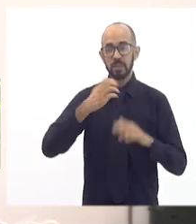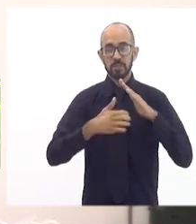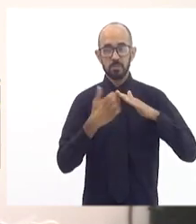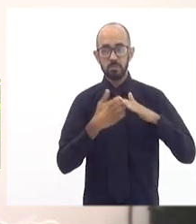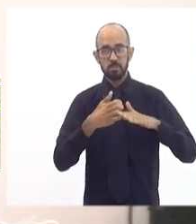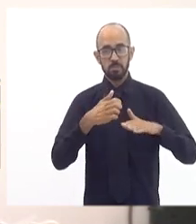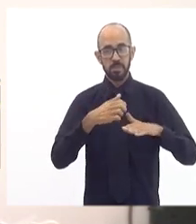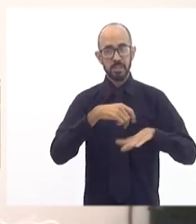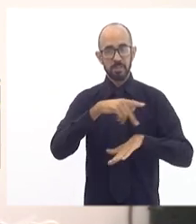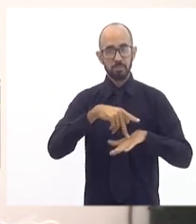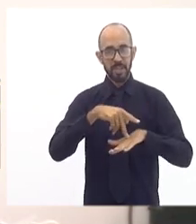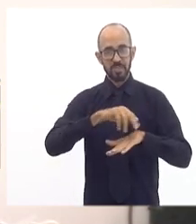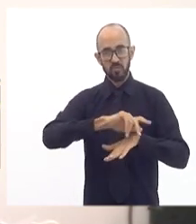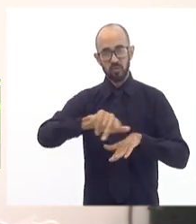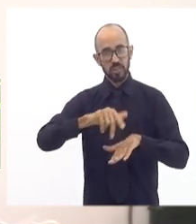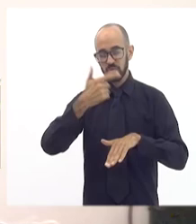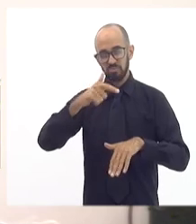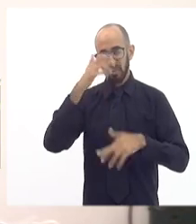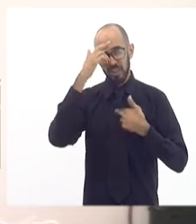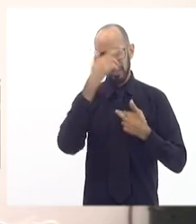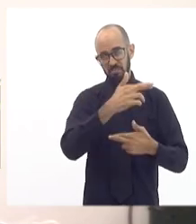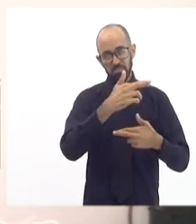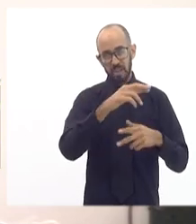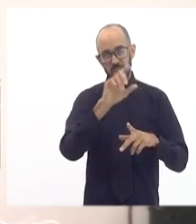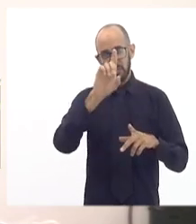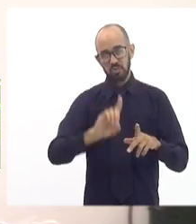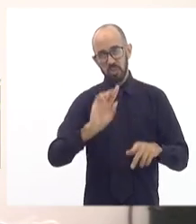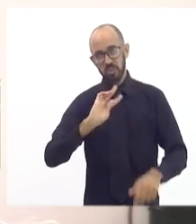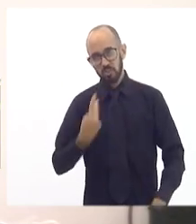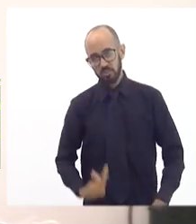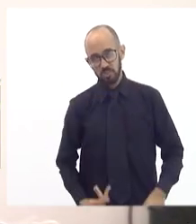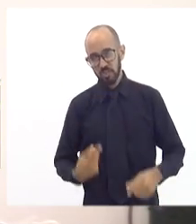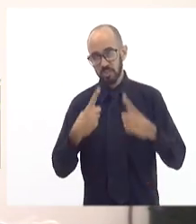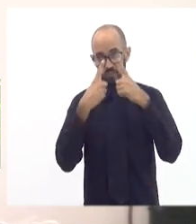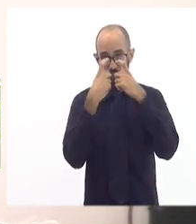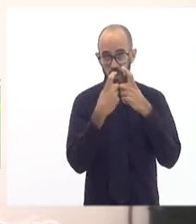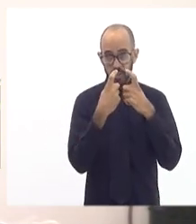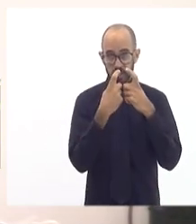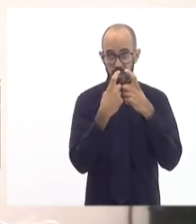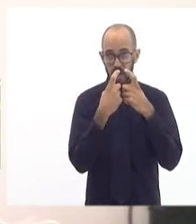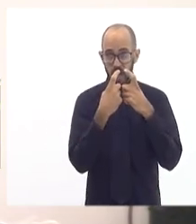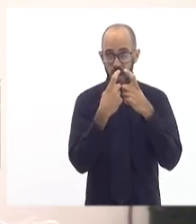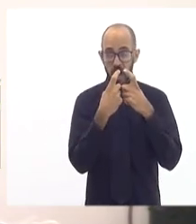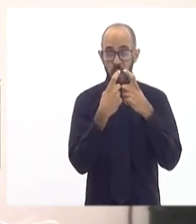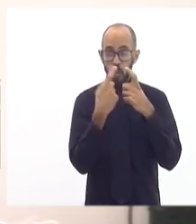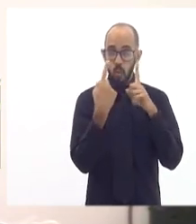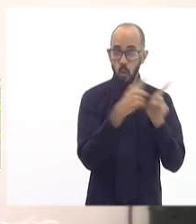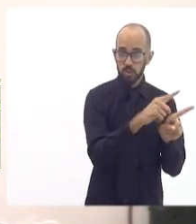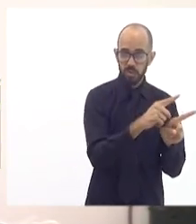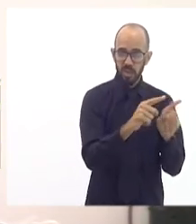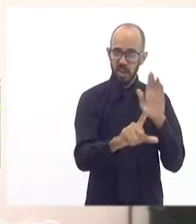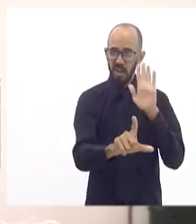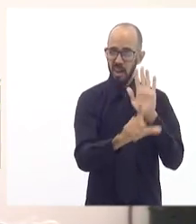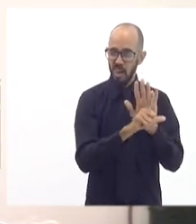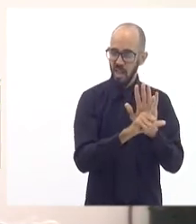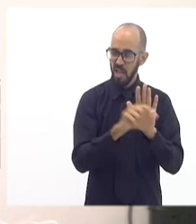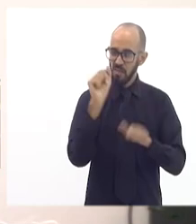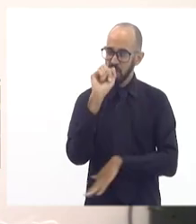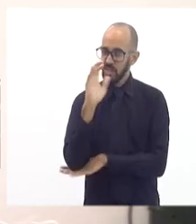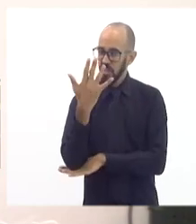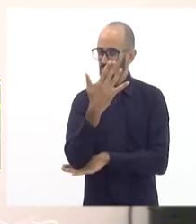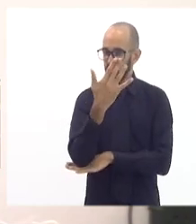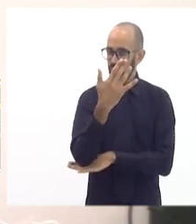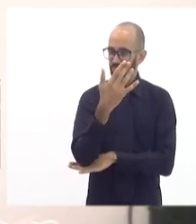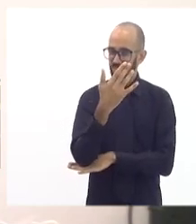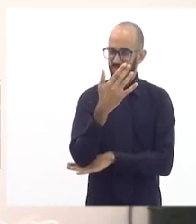conhecidas por desrespeitar Direitos Humanos violar a legislação ambiental e todas as legislações presentes Me desculpe mas ser uma empresa